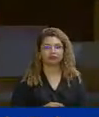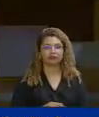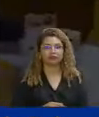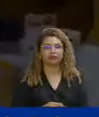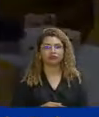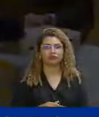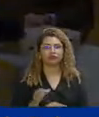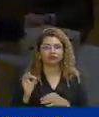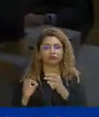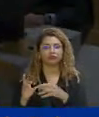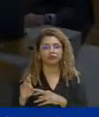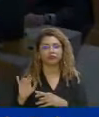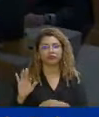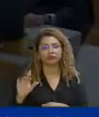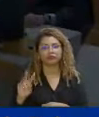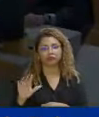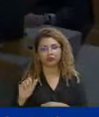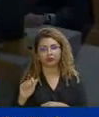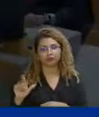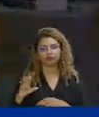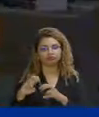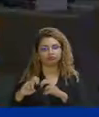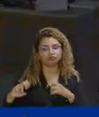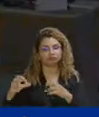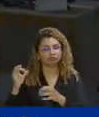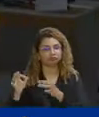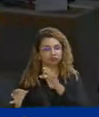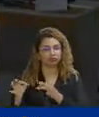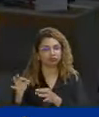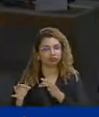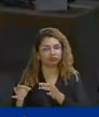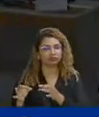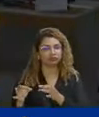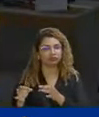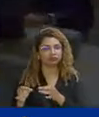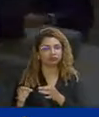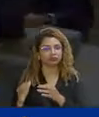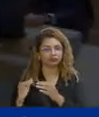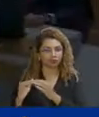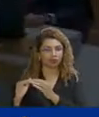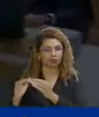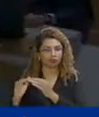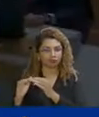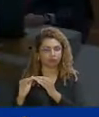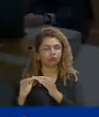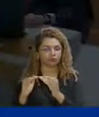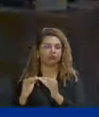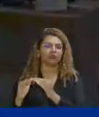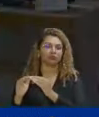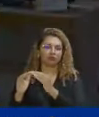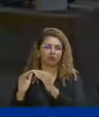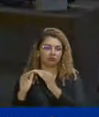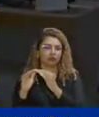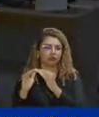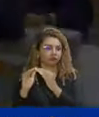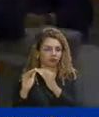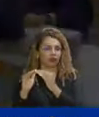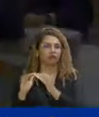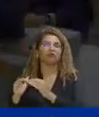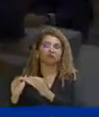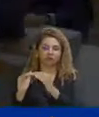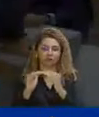Valente. Acompanhe, senhor presidente. Juiz Carlos Torque. Acompanho. Juiz Anselmo Gonçalves. Também acompanho. Juíza Tina